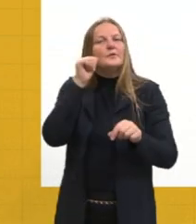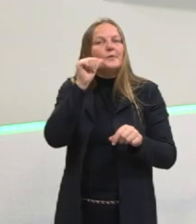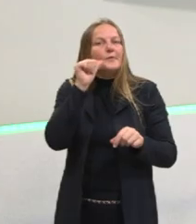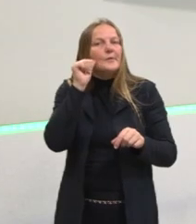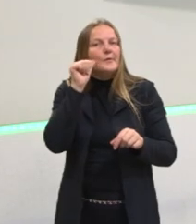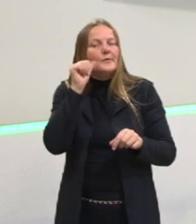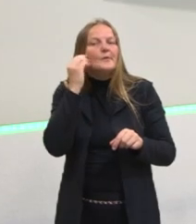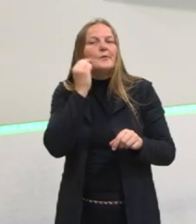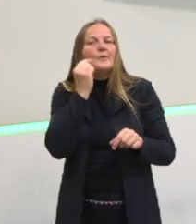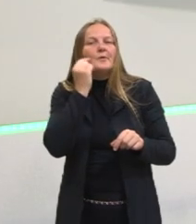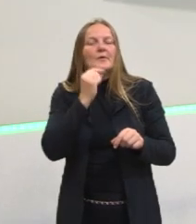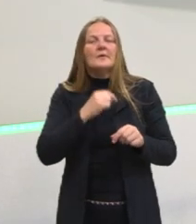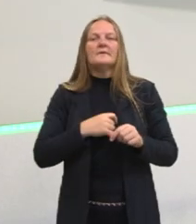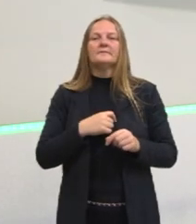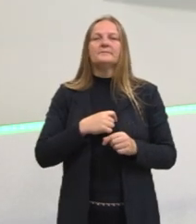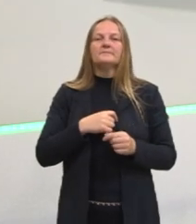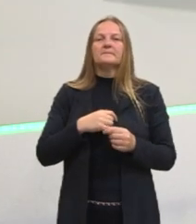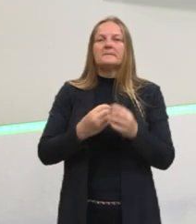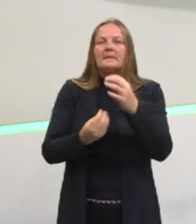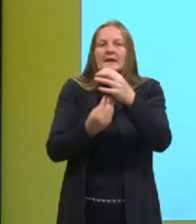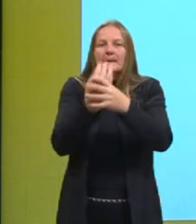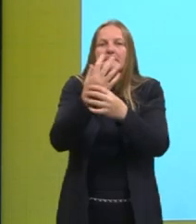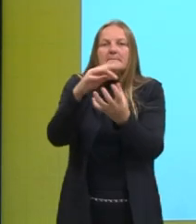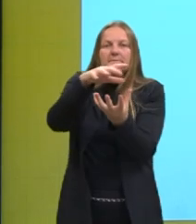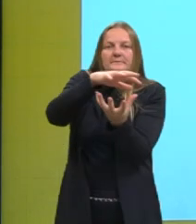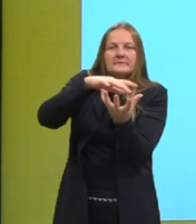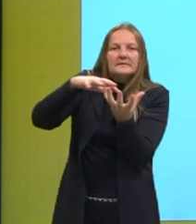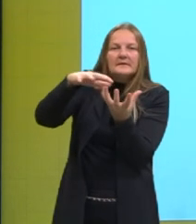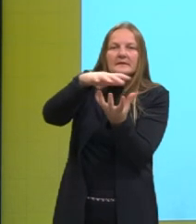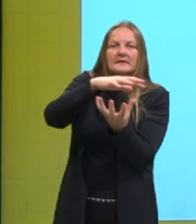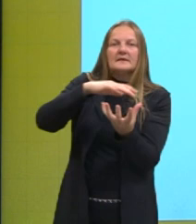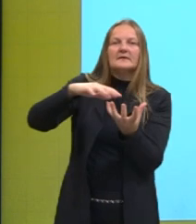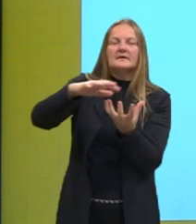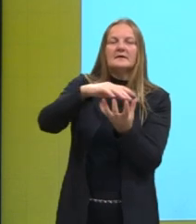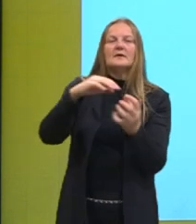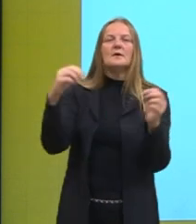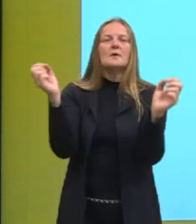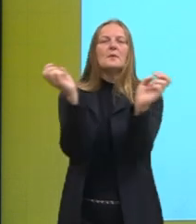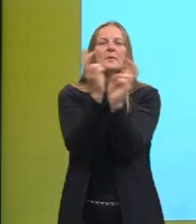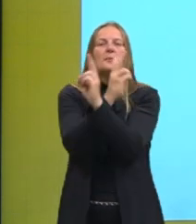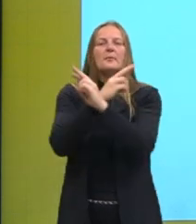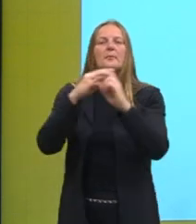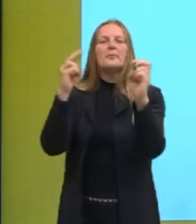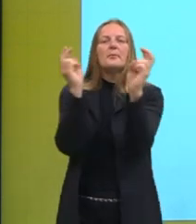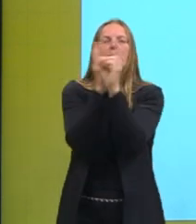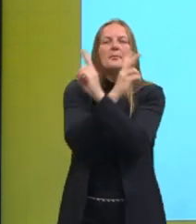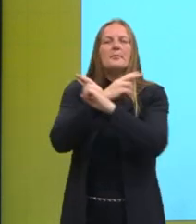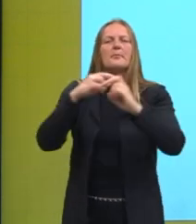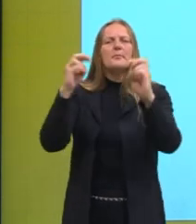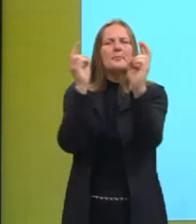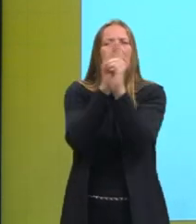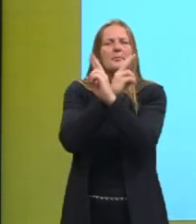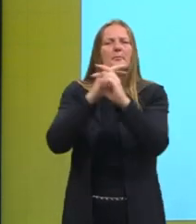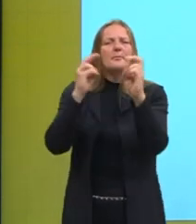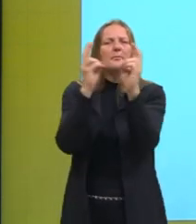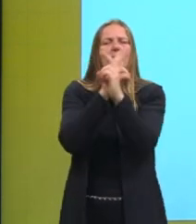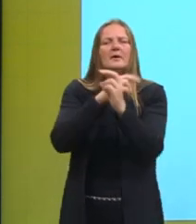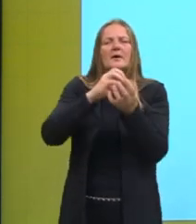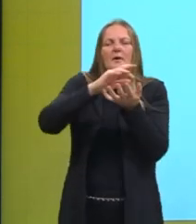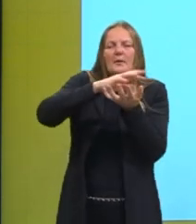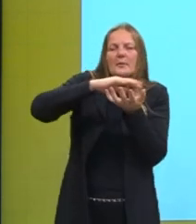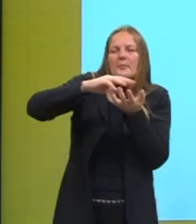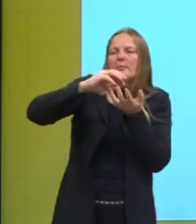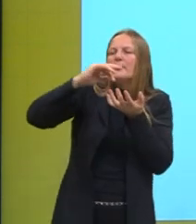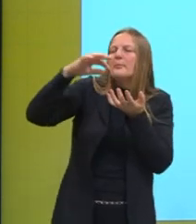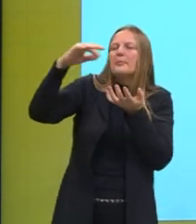e em plantas polinizadas apenas por meio do vento sem os polinizadores né que é onde